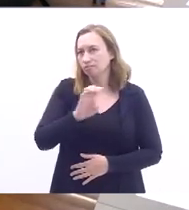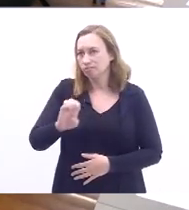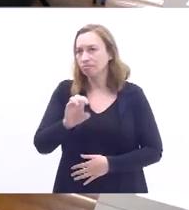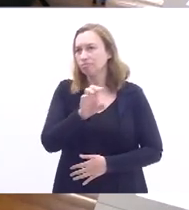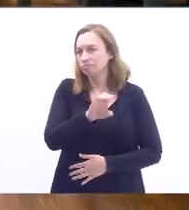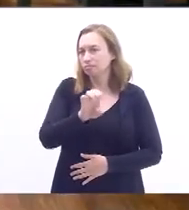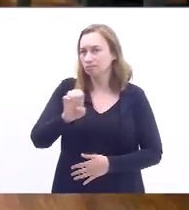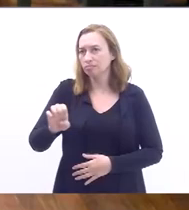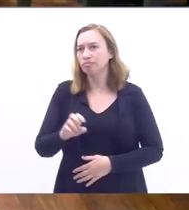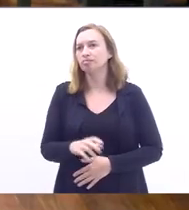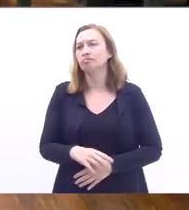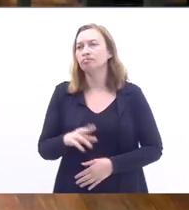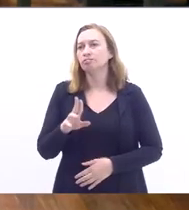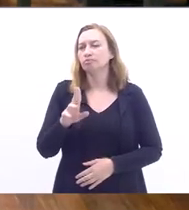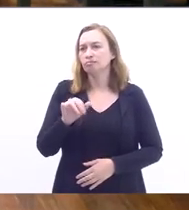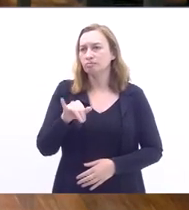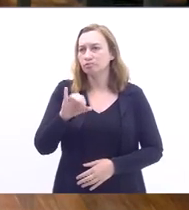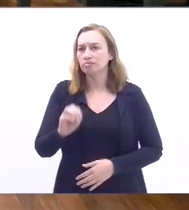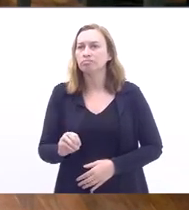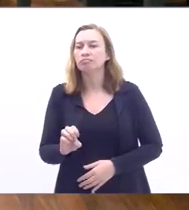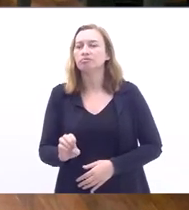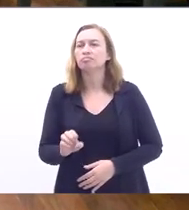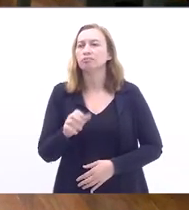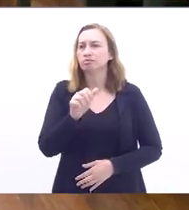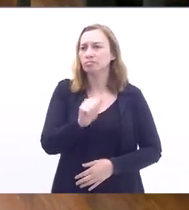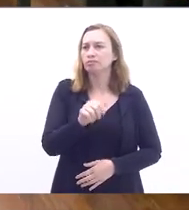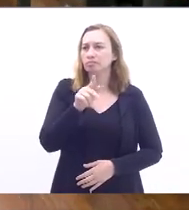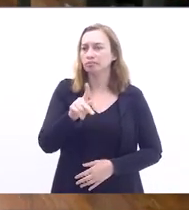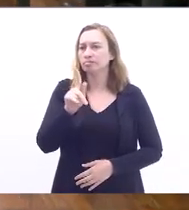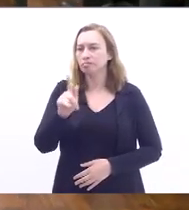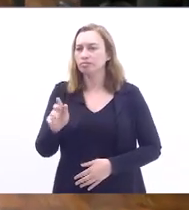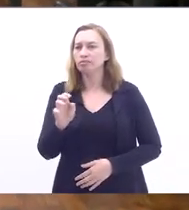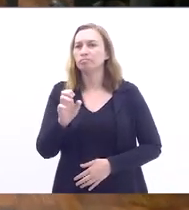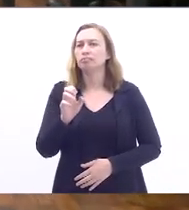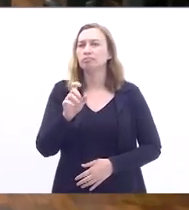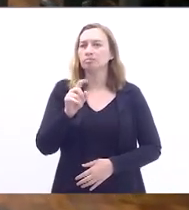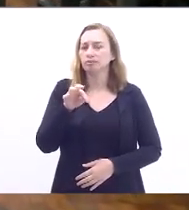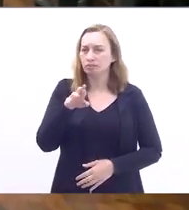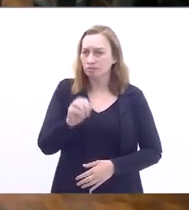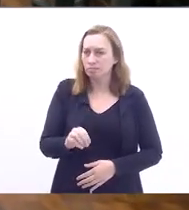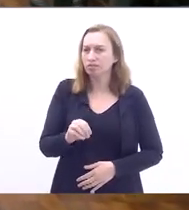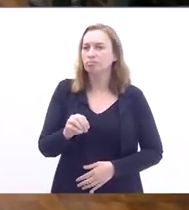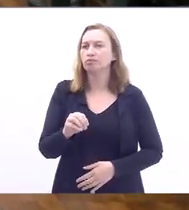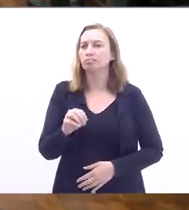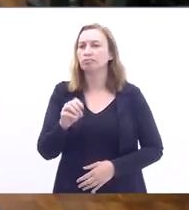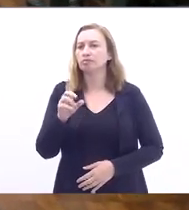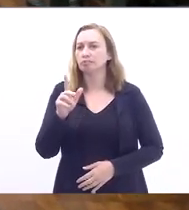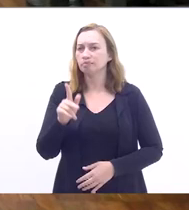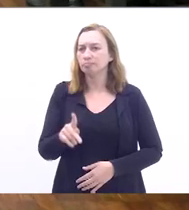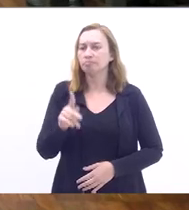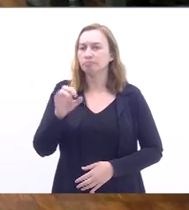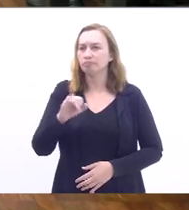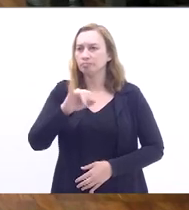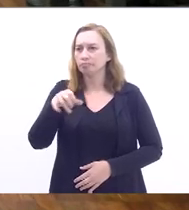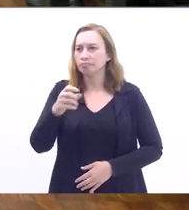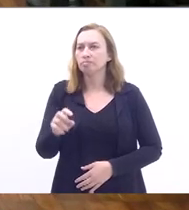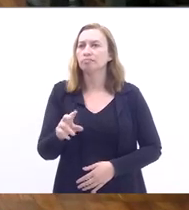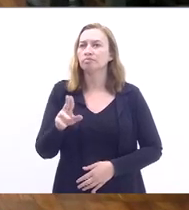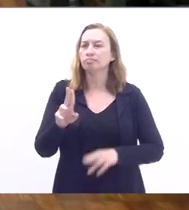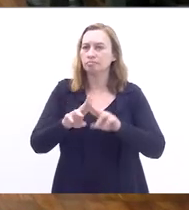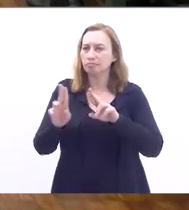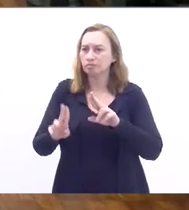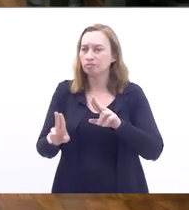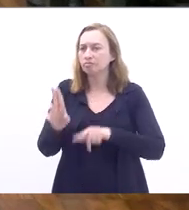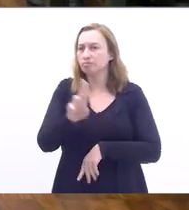ou é a une a PG sintuperj leuenroth a